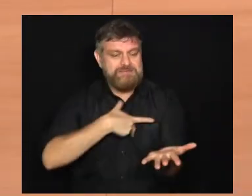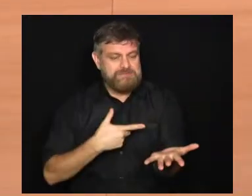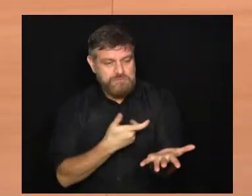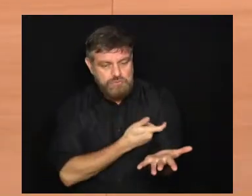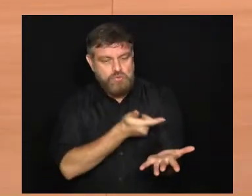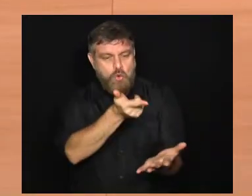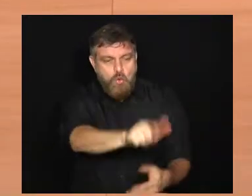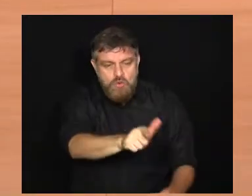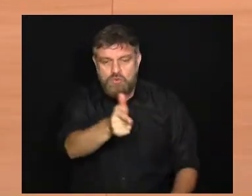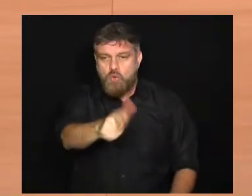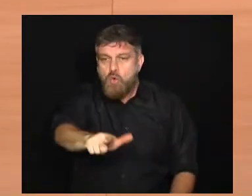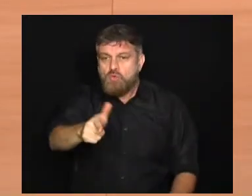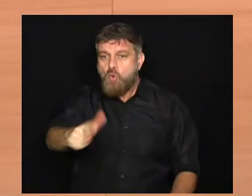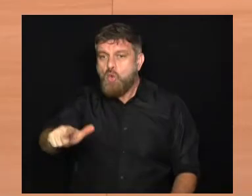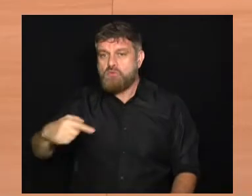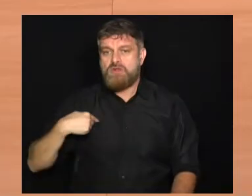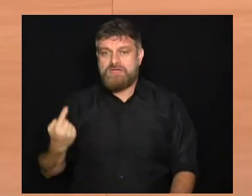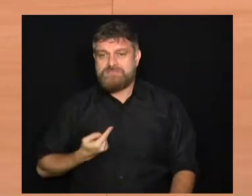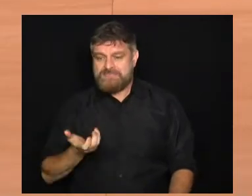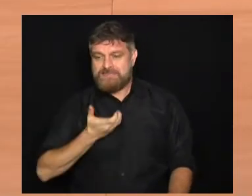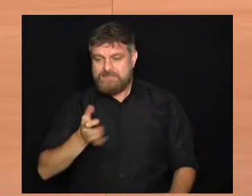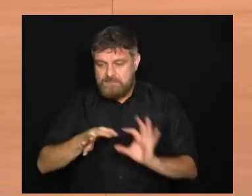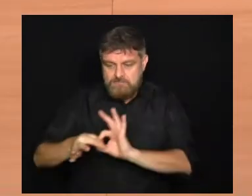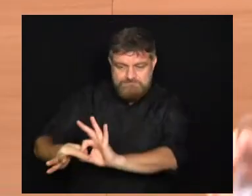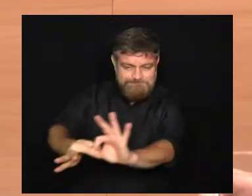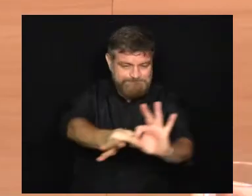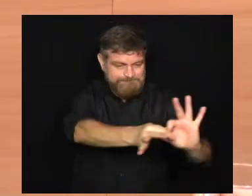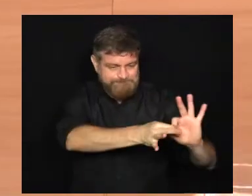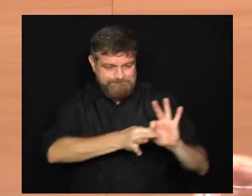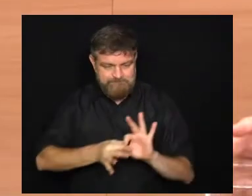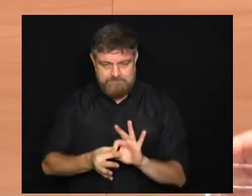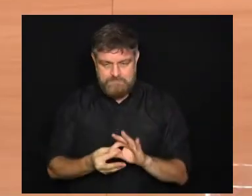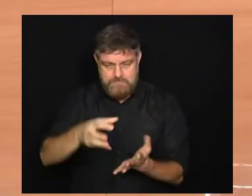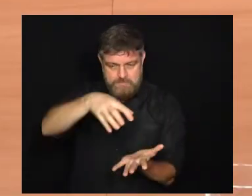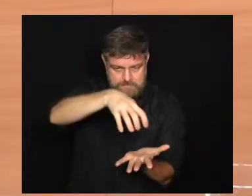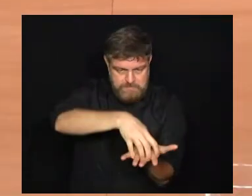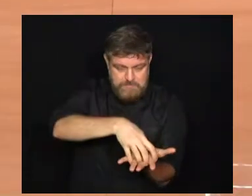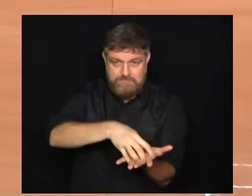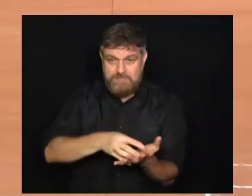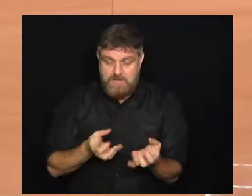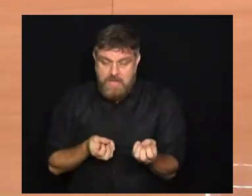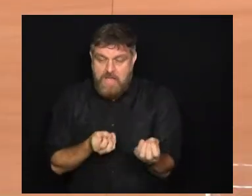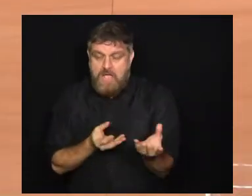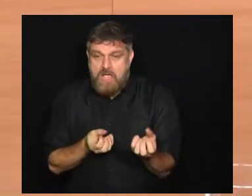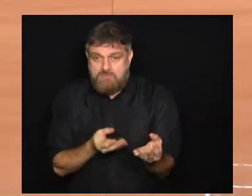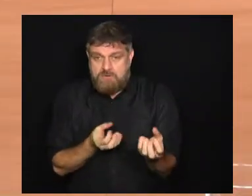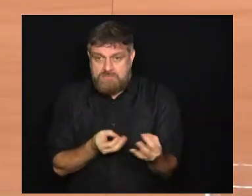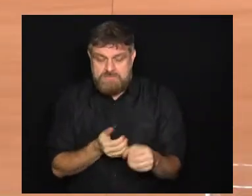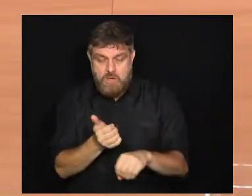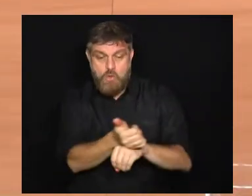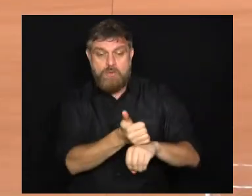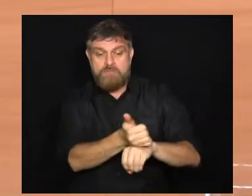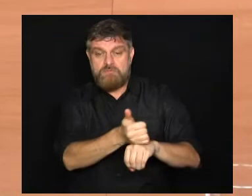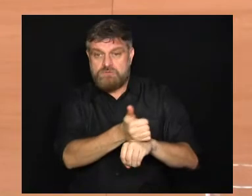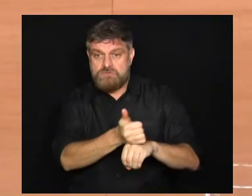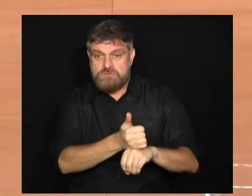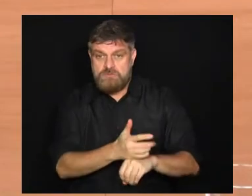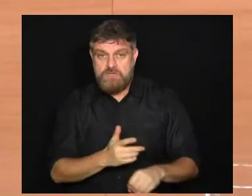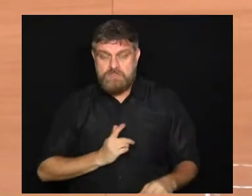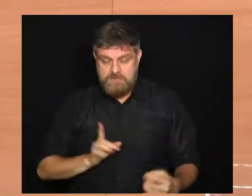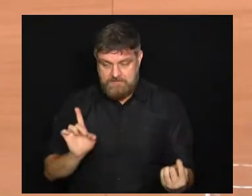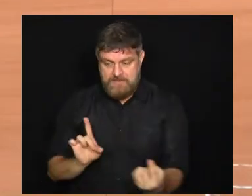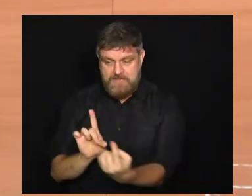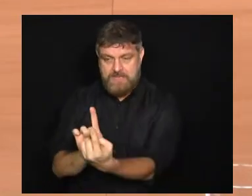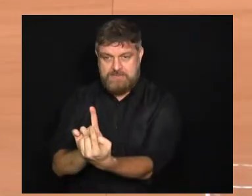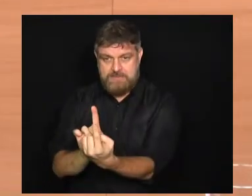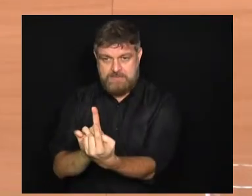está buscando a unificação e a informação para outro profissional que acaba atendendo